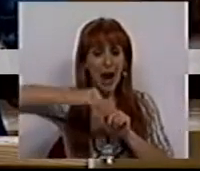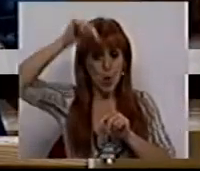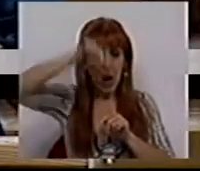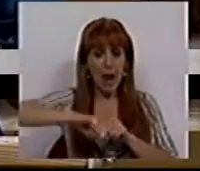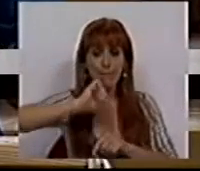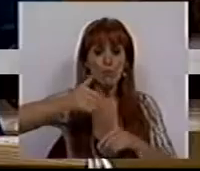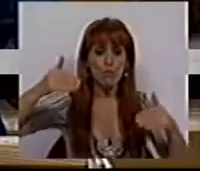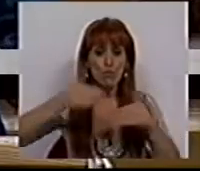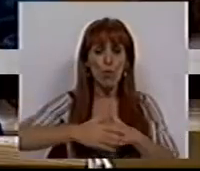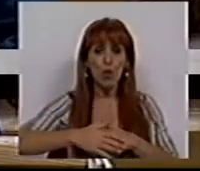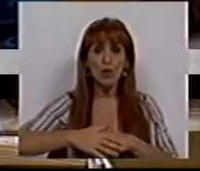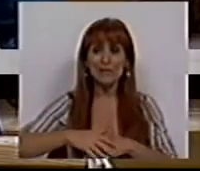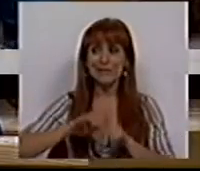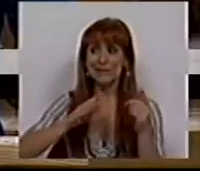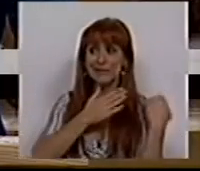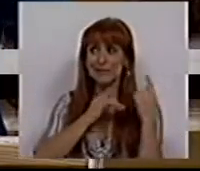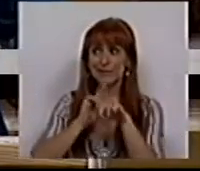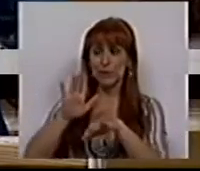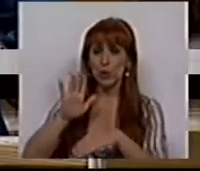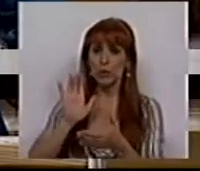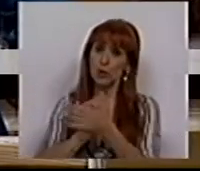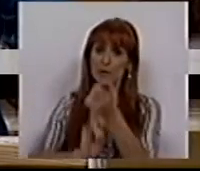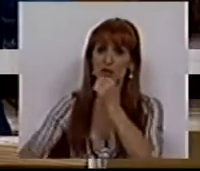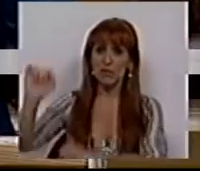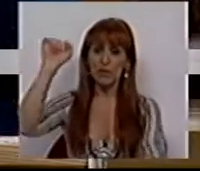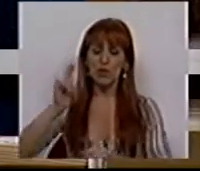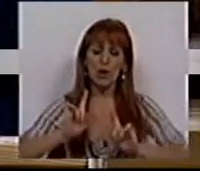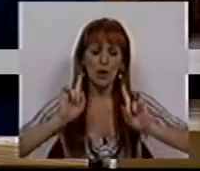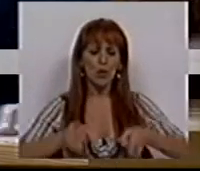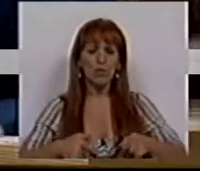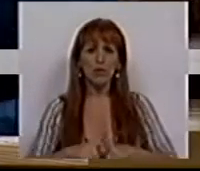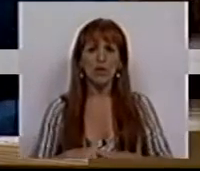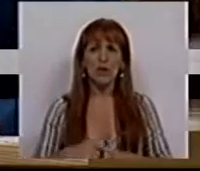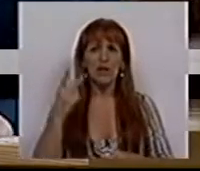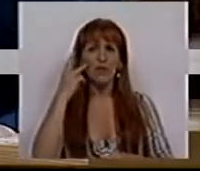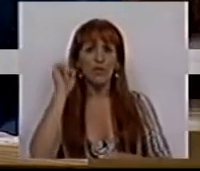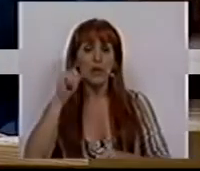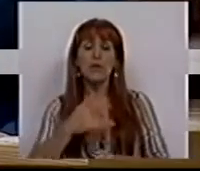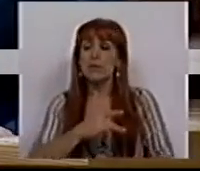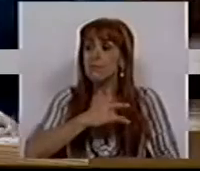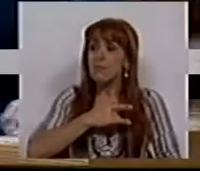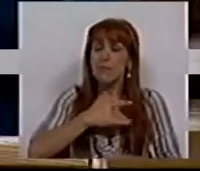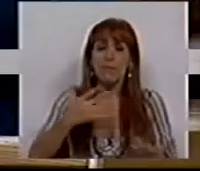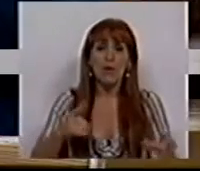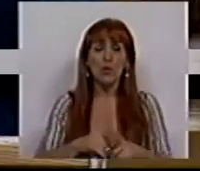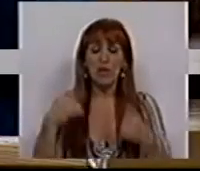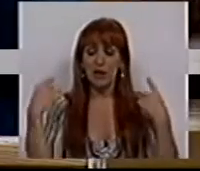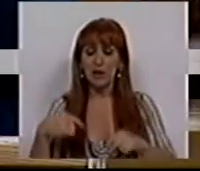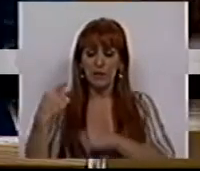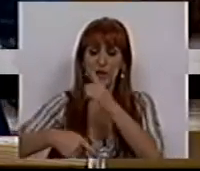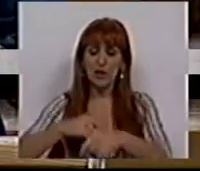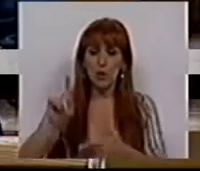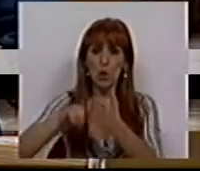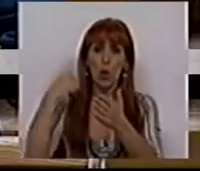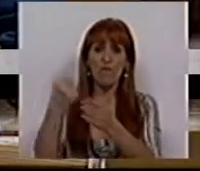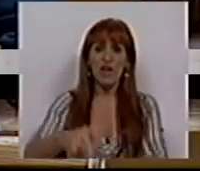ano morreram à mão dos seus companheiros. iniciaram uma vida de amor, tiveram um